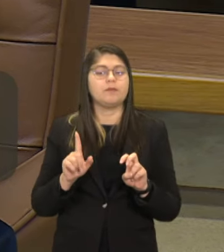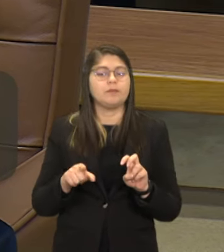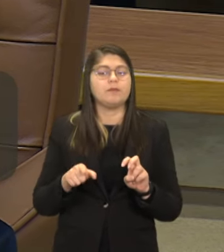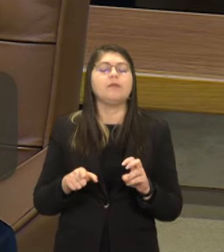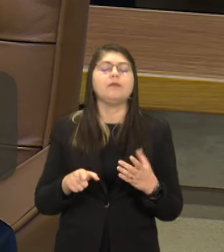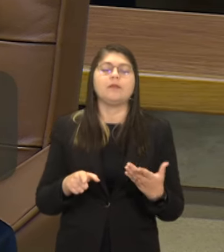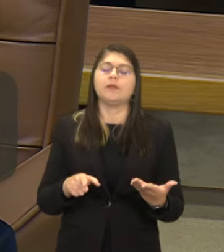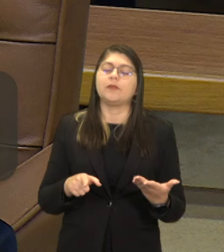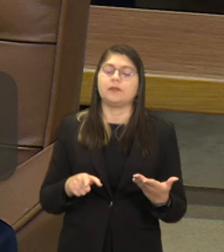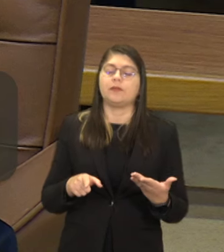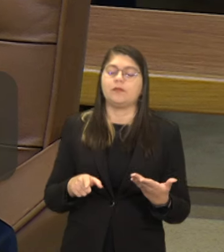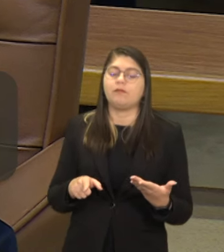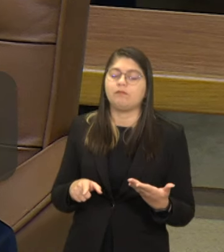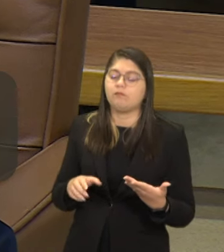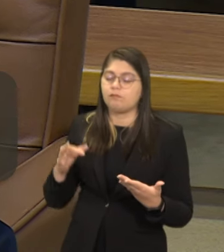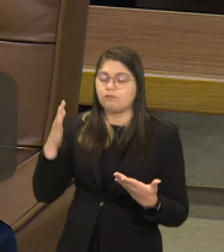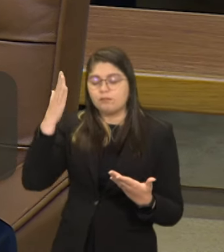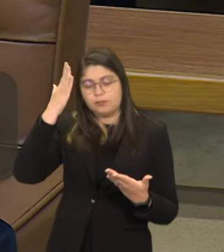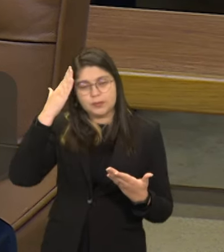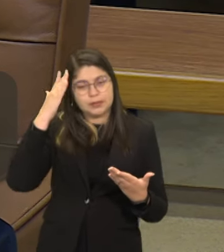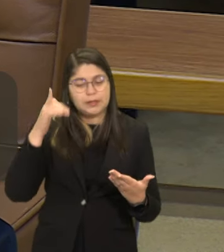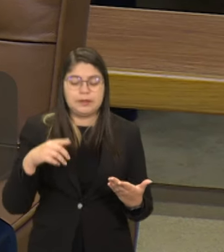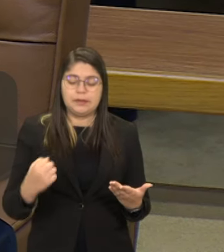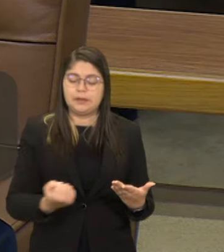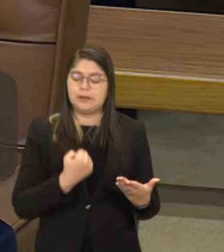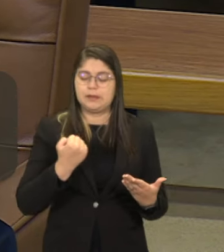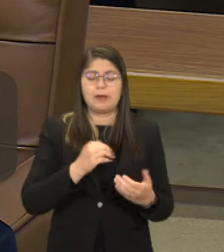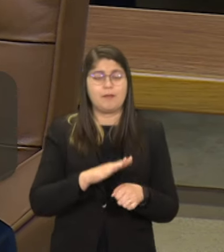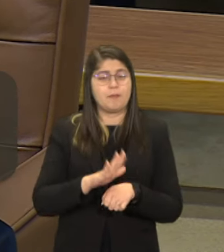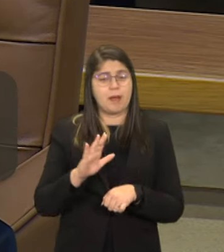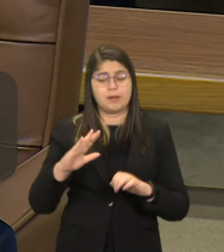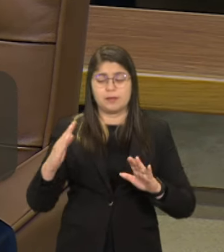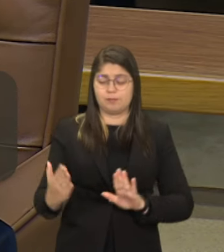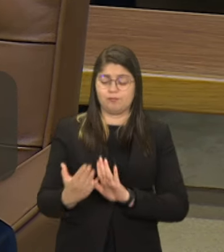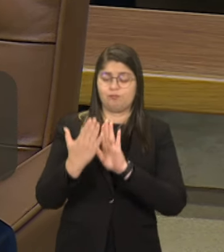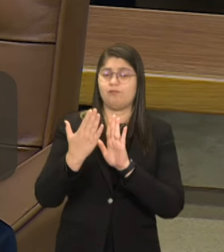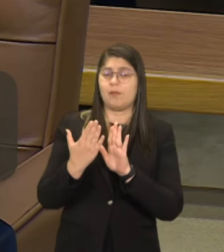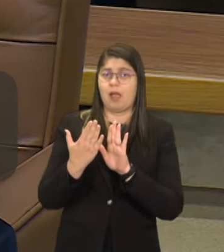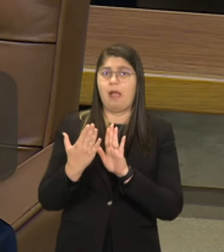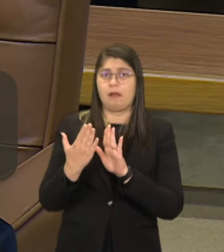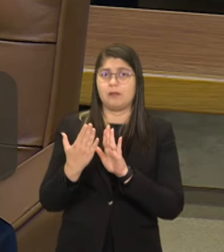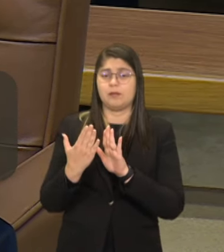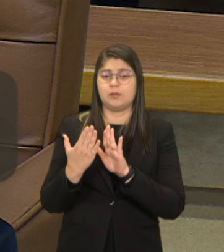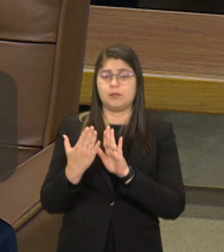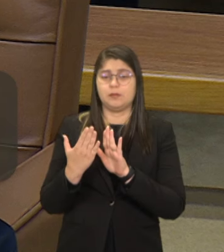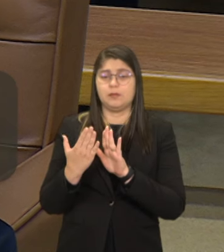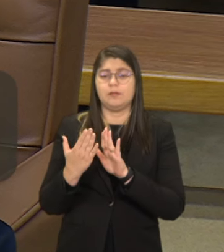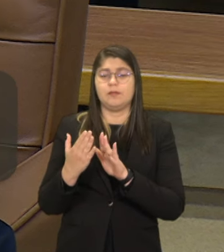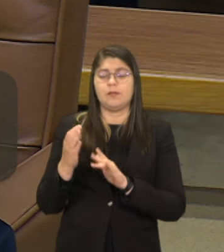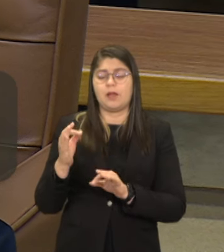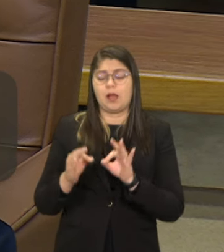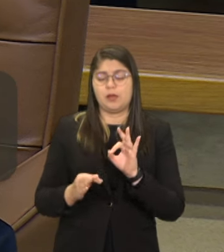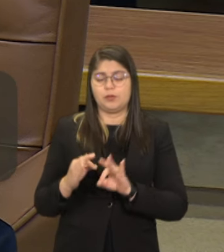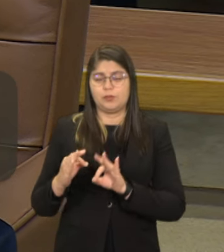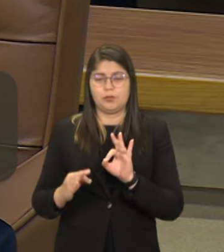dúvida, uma das mais graves com as quais já se deparou o juizado, a